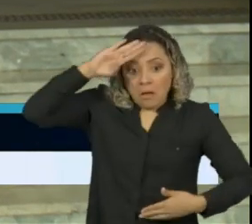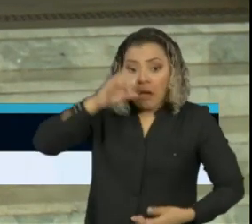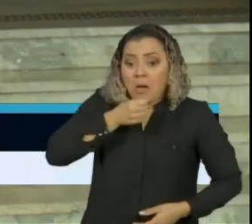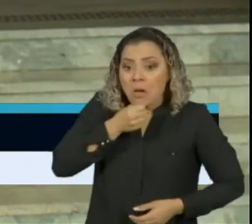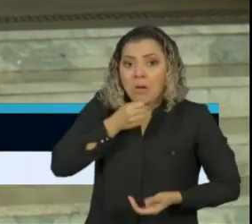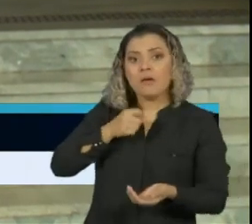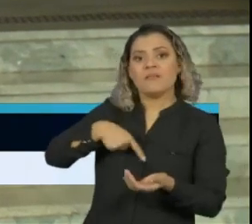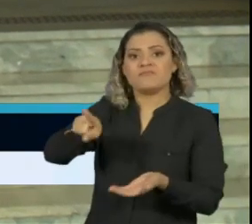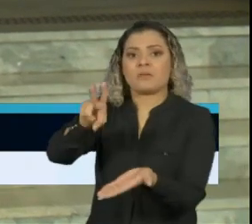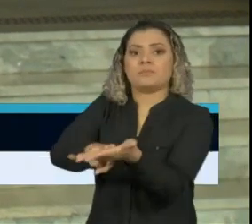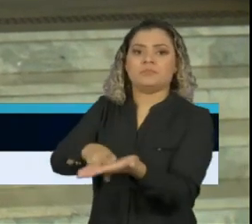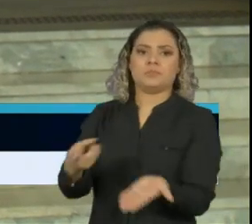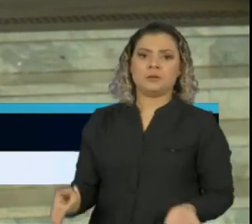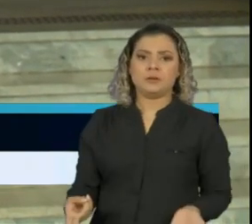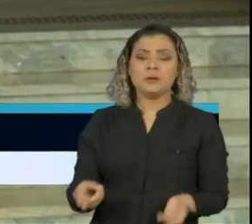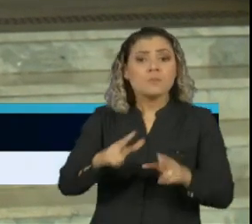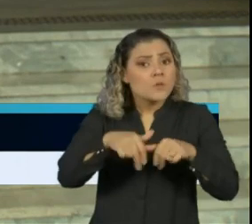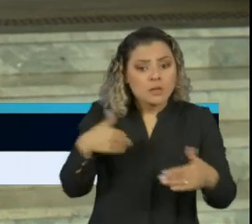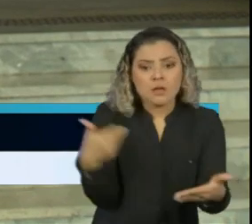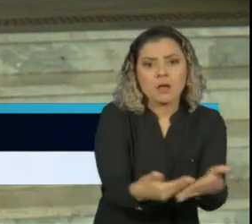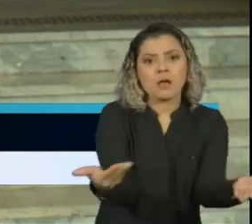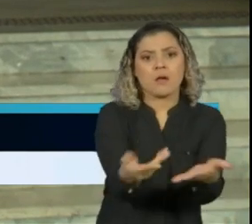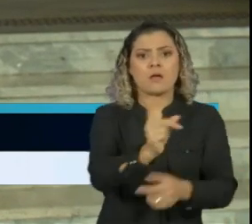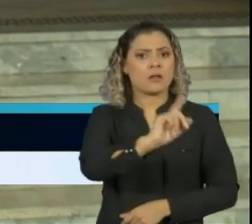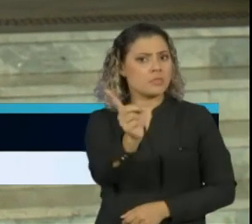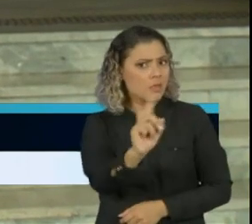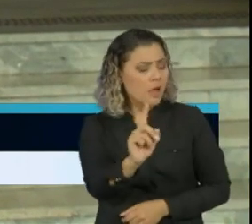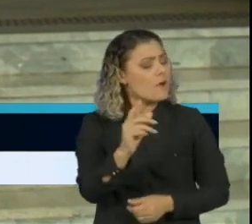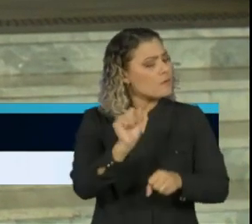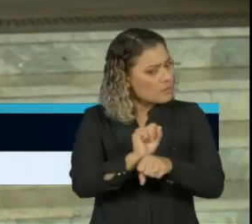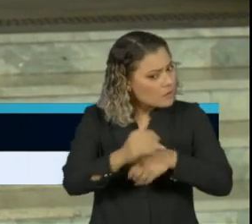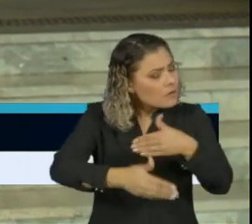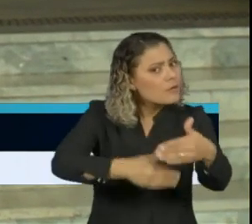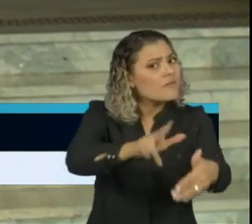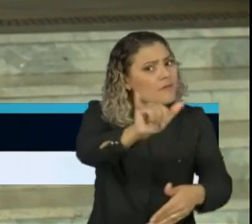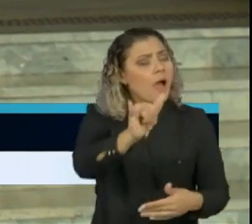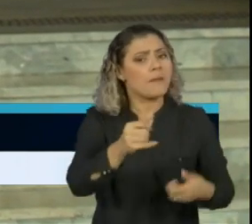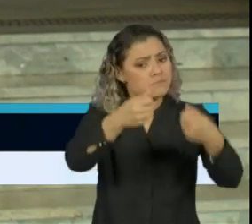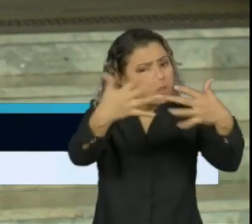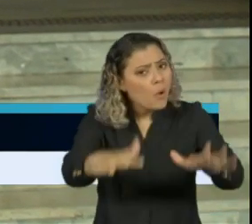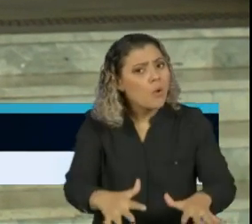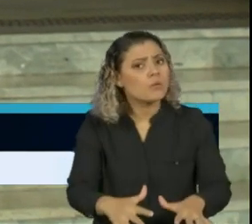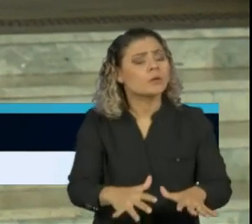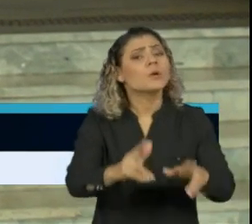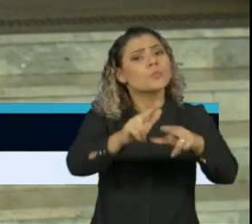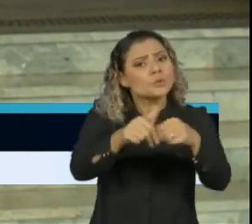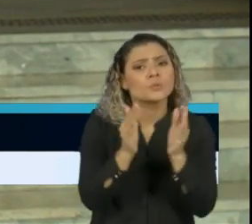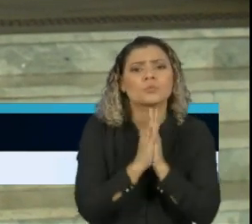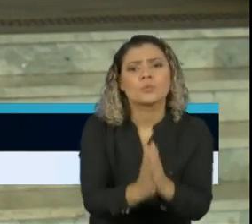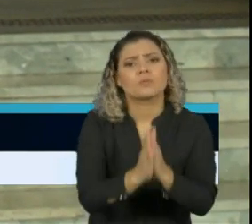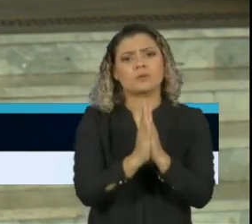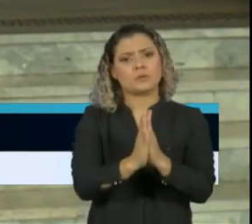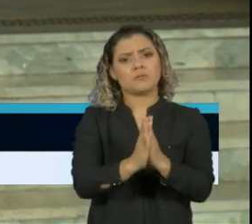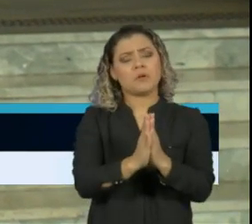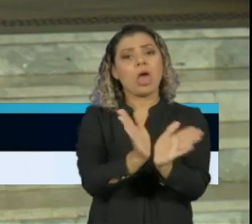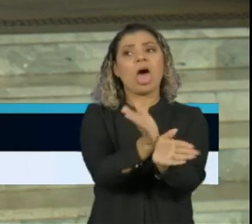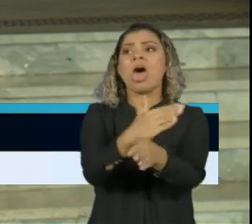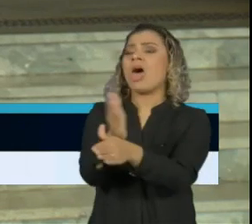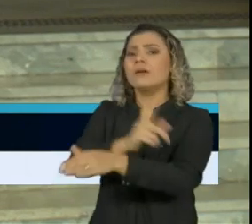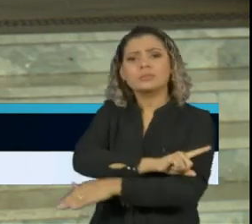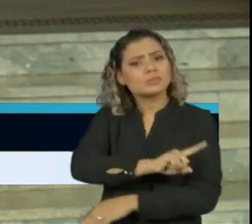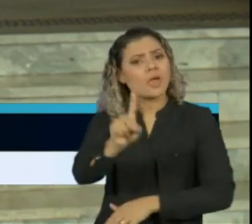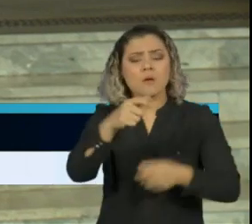de governo, no momento certo, decisões adequadas, pode se perder por conta de